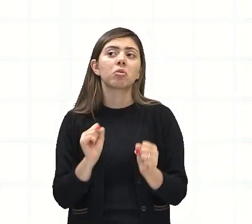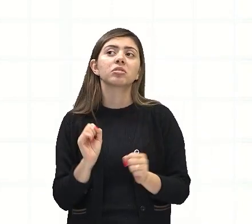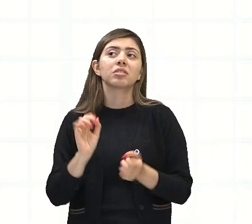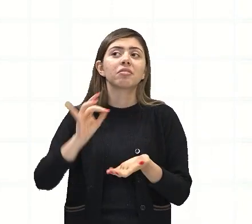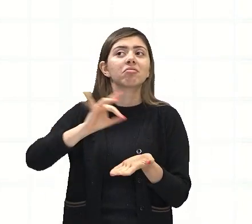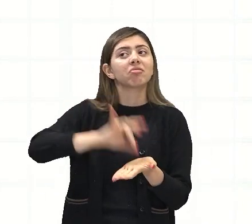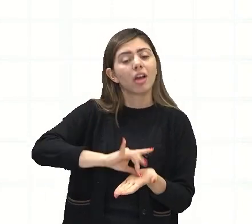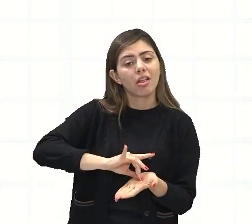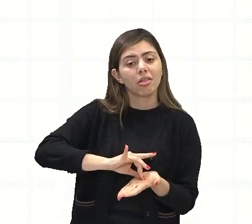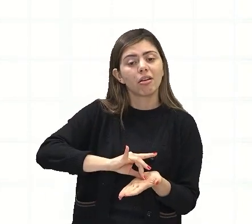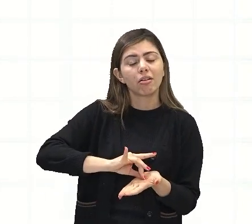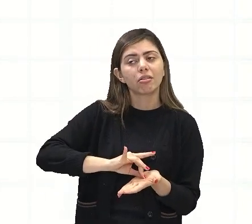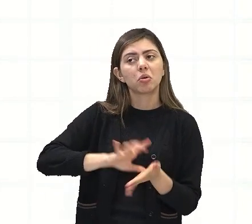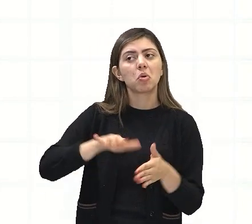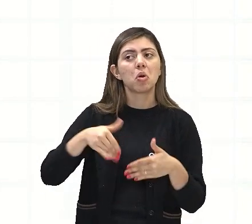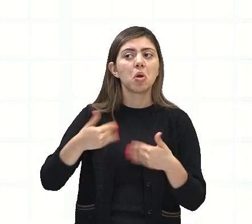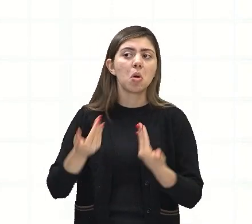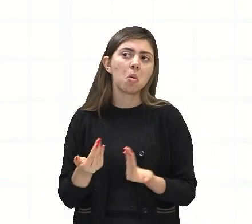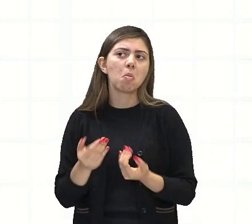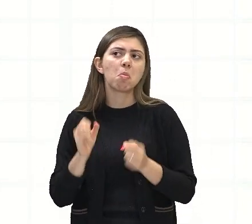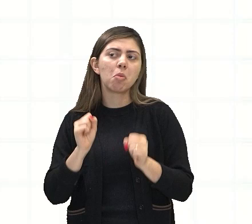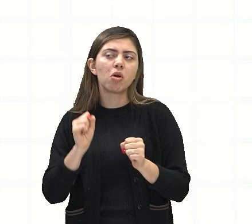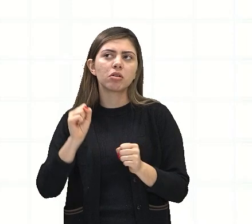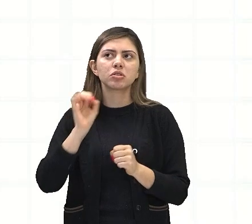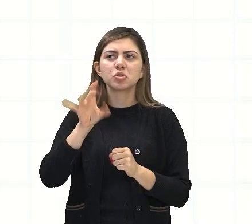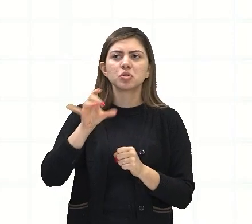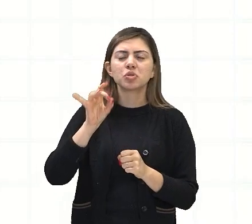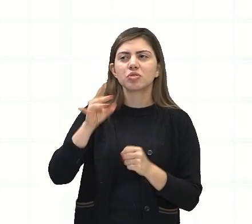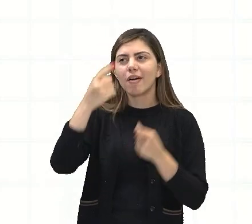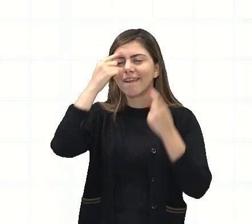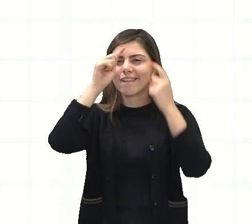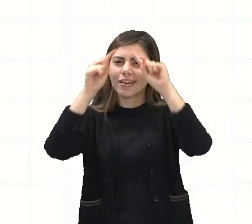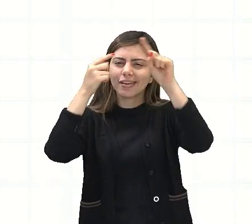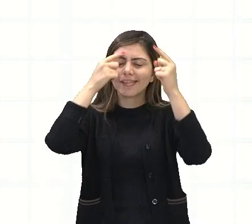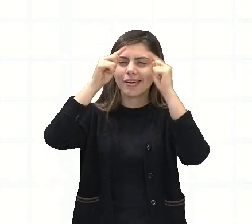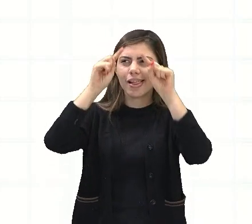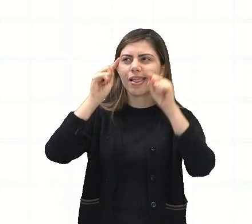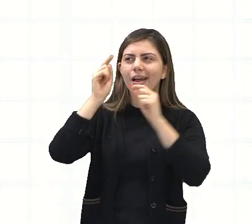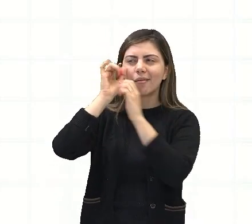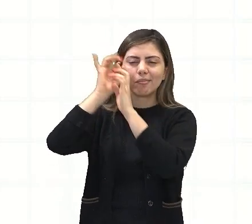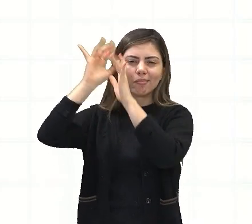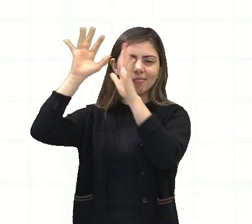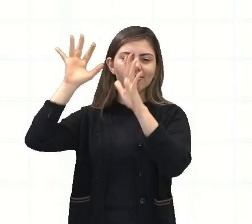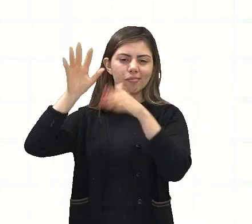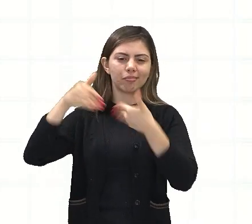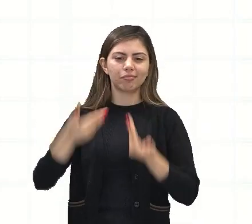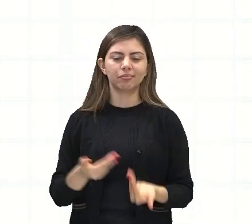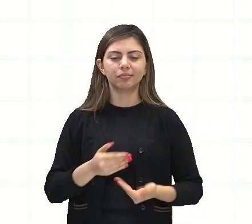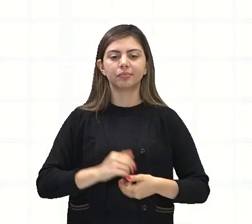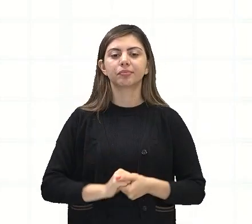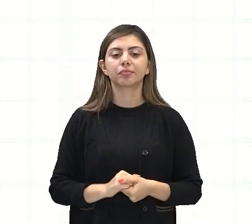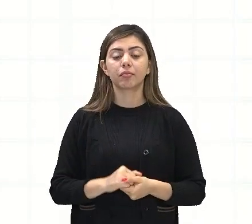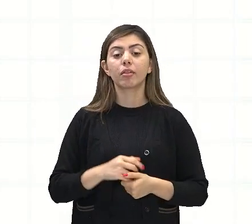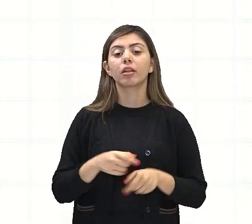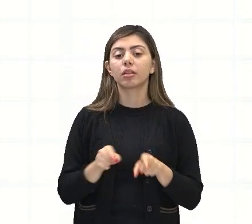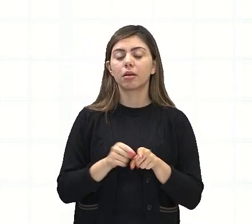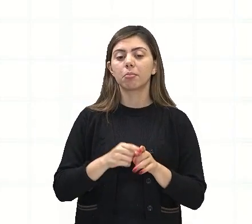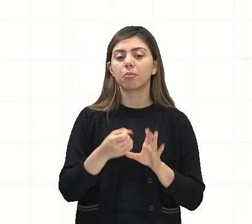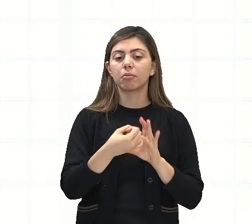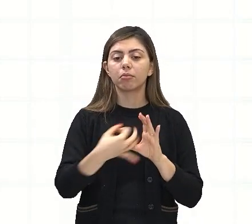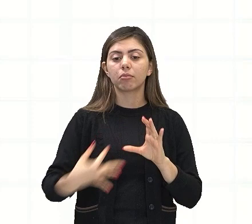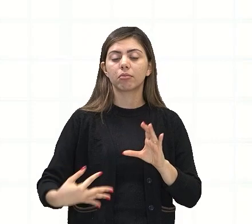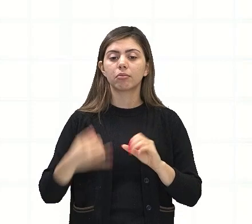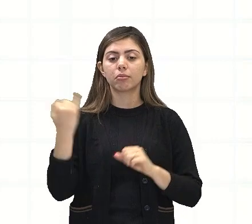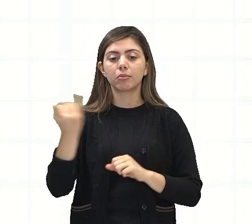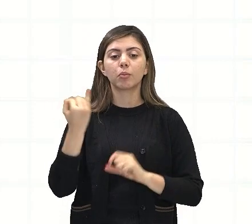ser verídicos ou podem ser imaginários, podem ser fictícios, certo? E outra característica é que esses